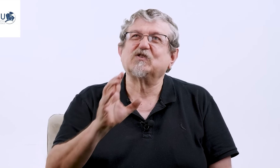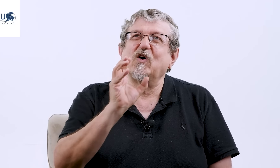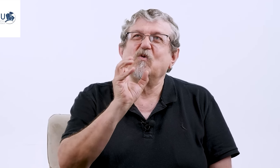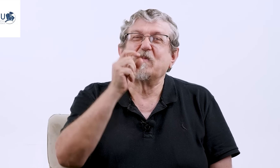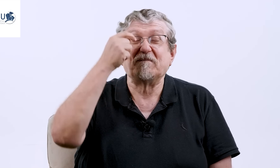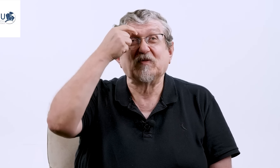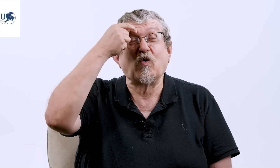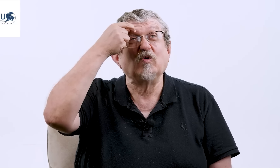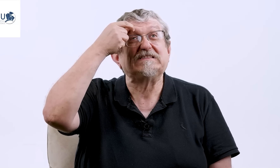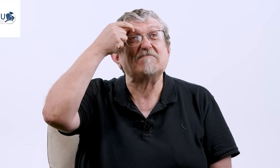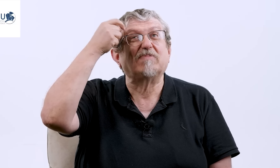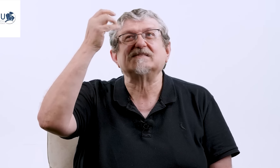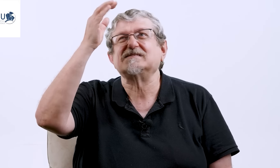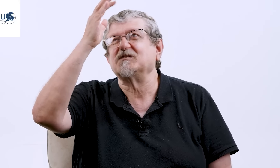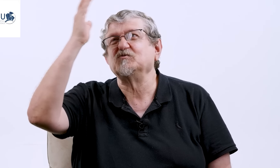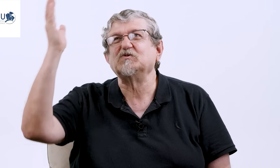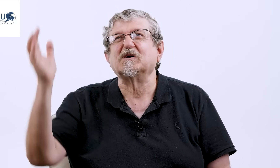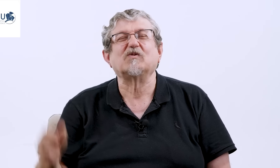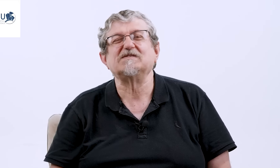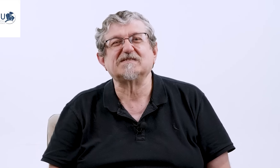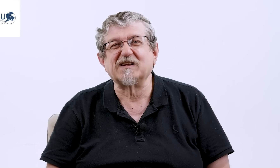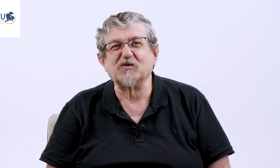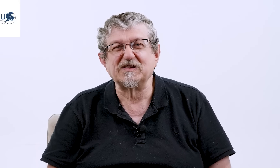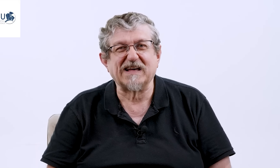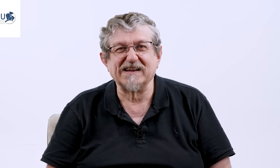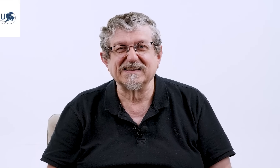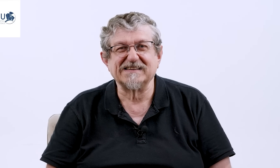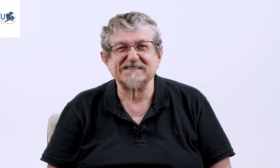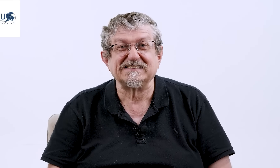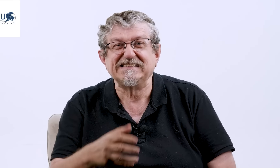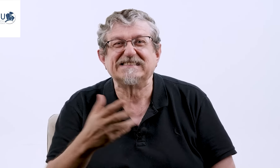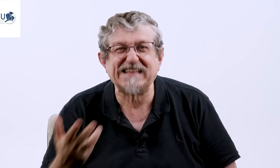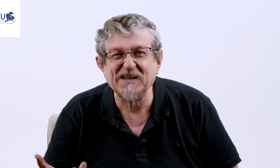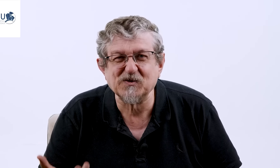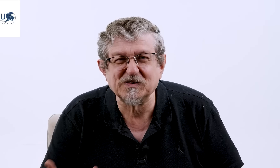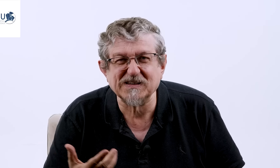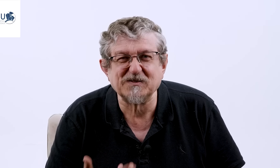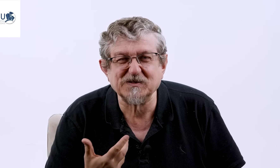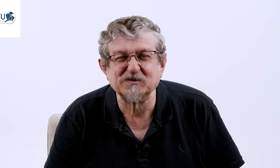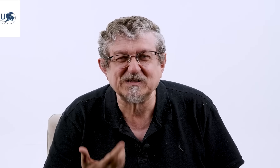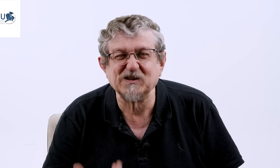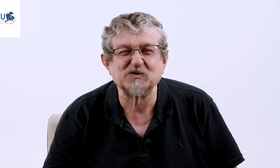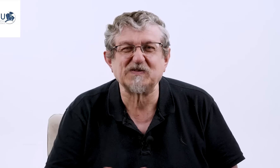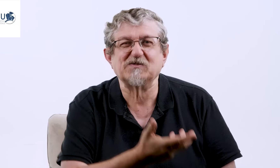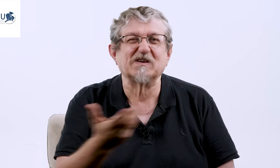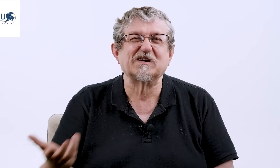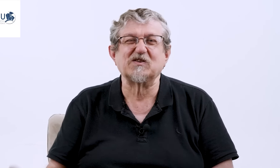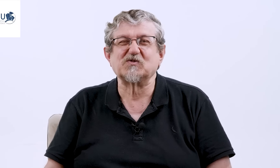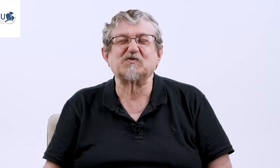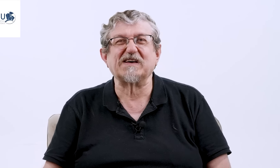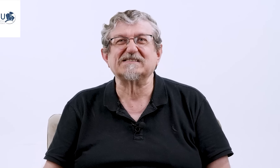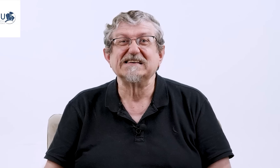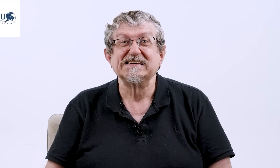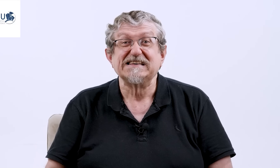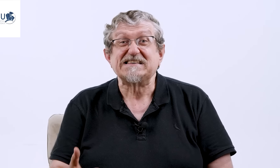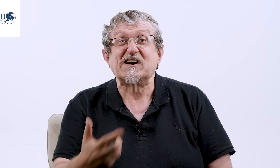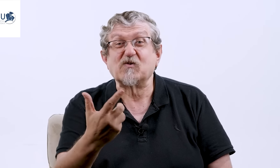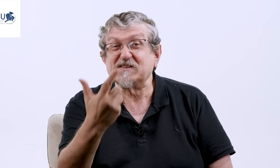é só uma contemplação de uma coisa extraordinária que a gente entende o que significa o que Deus fez, o que Cristo